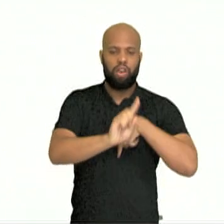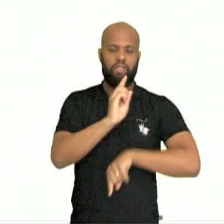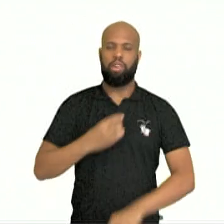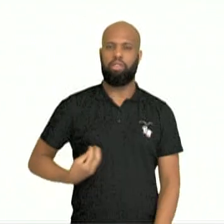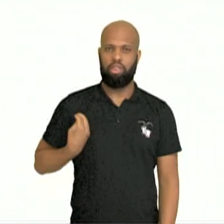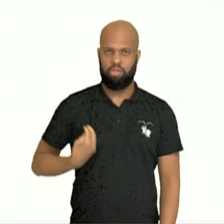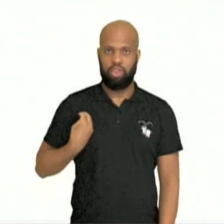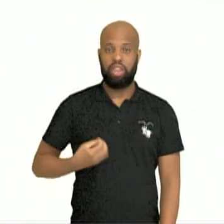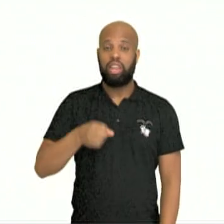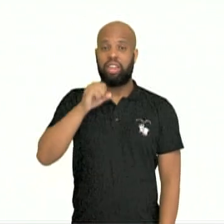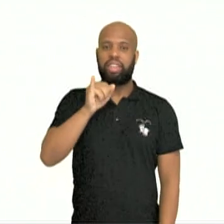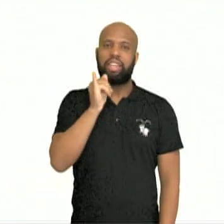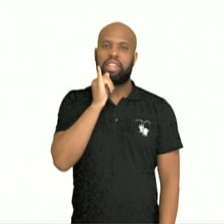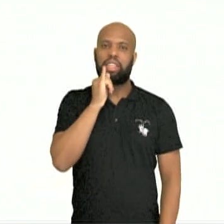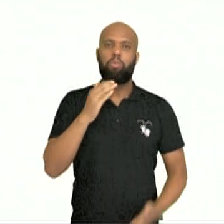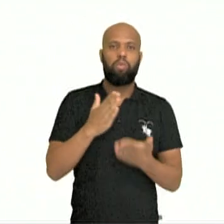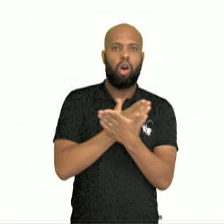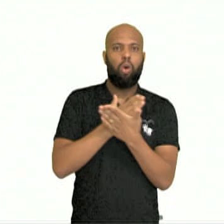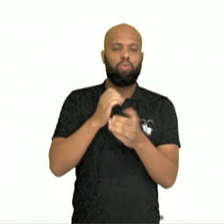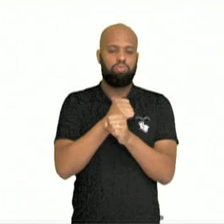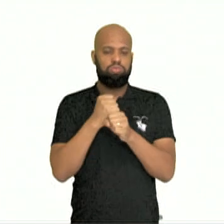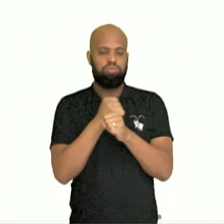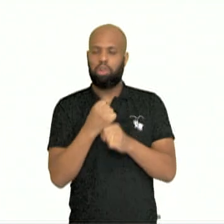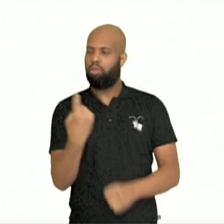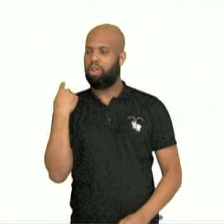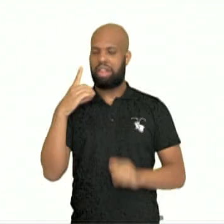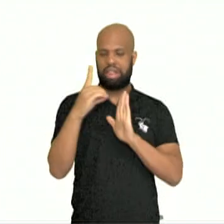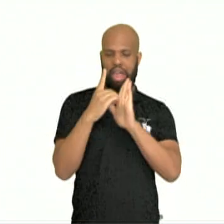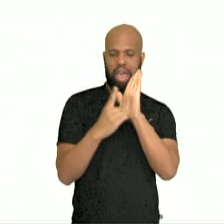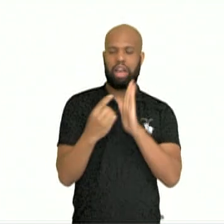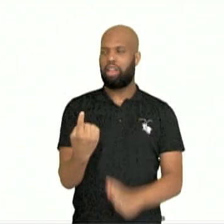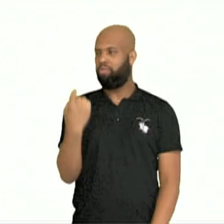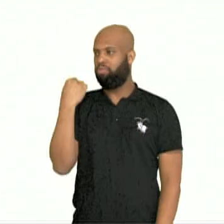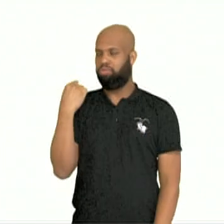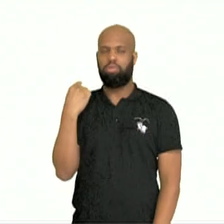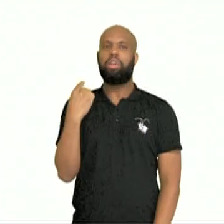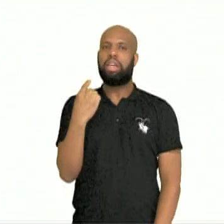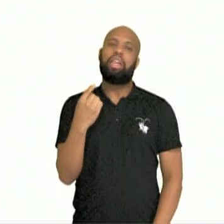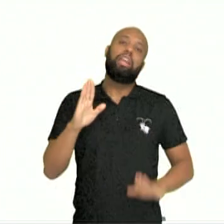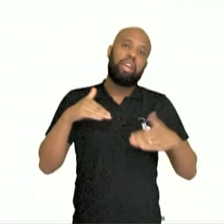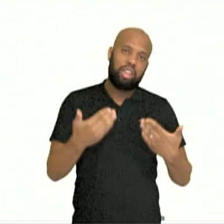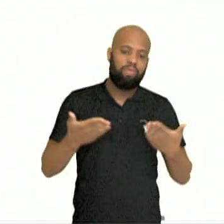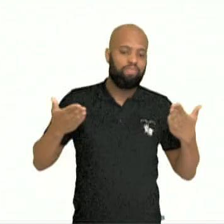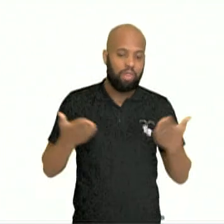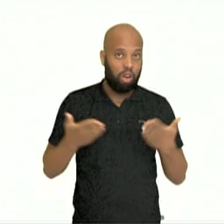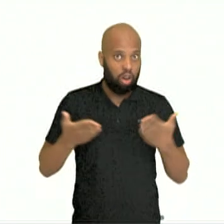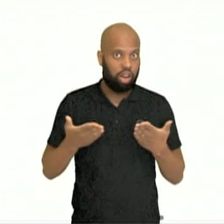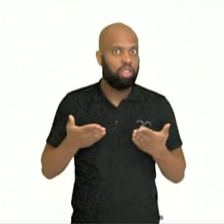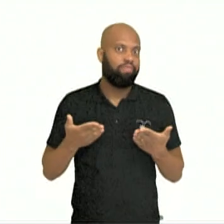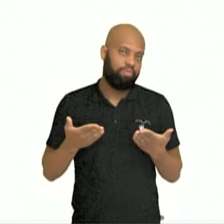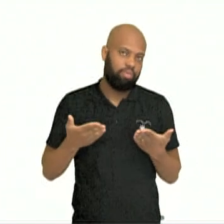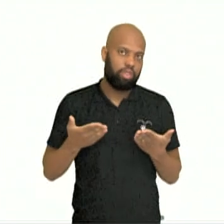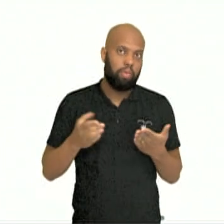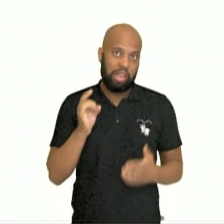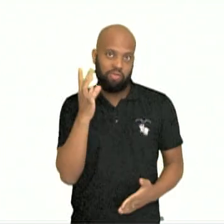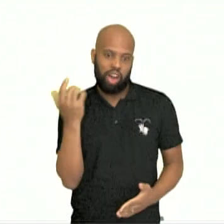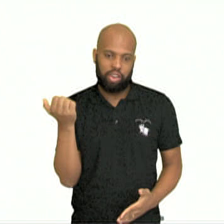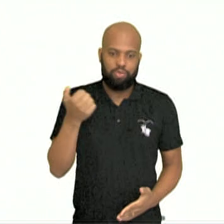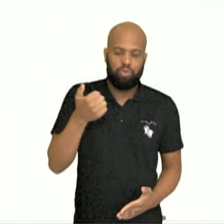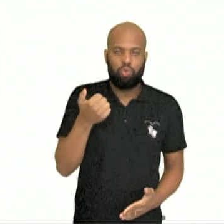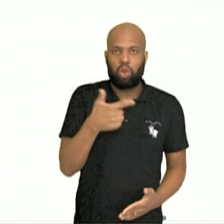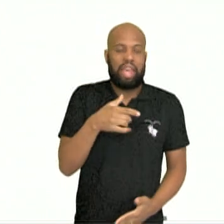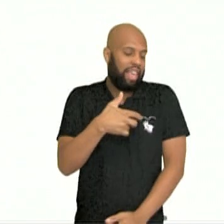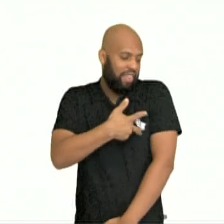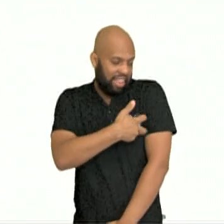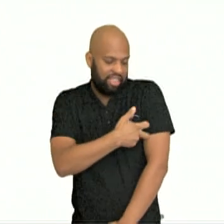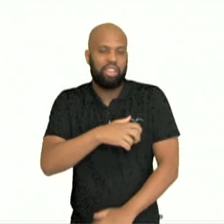algumas décadas atrás, aí, né, mesmo aí uma década e meia atrás, esse processo todo hoje seria mais complicado. Não digo da Covid, da vacina em